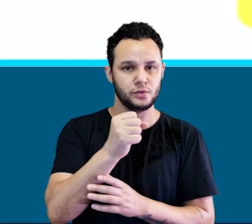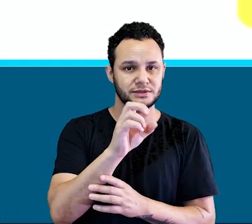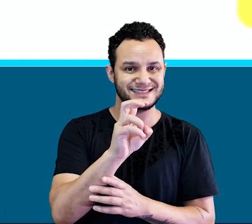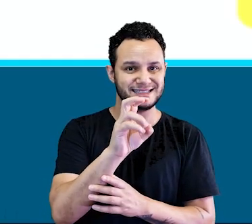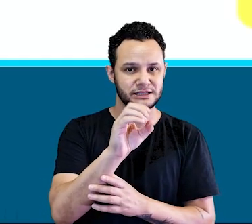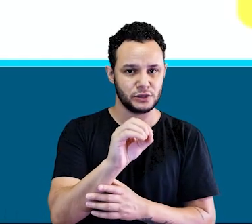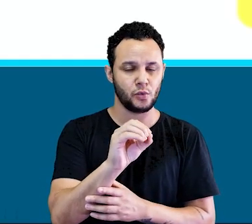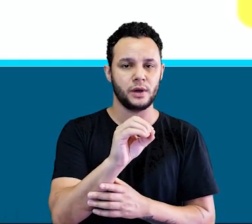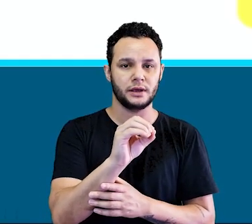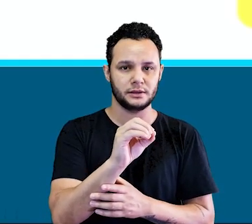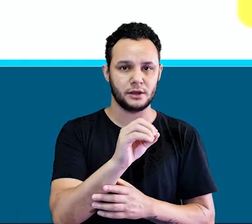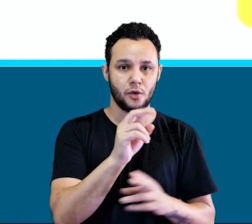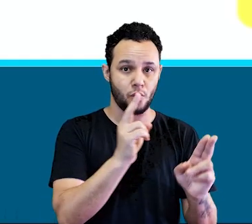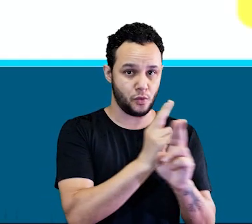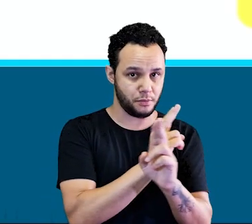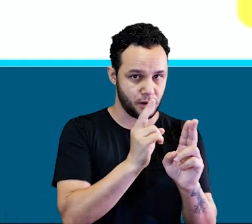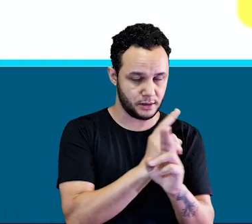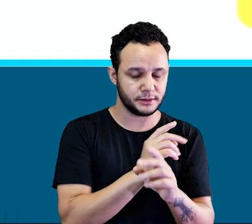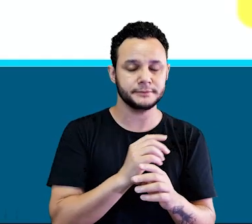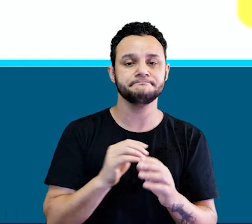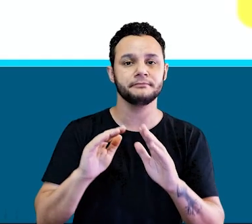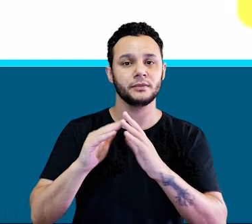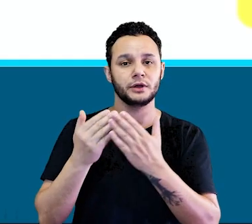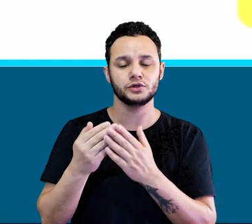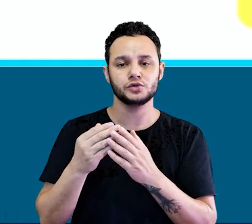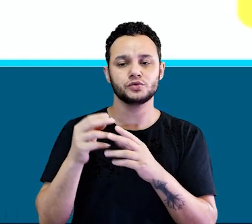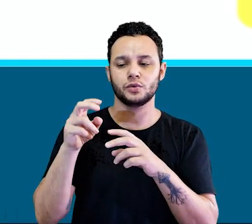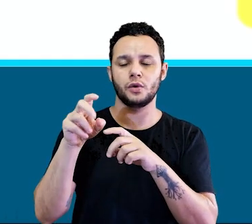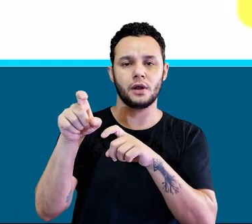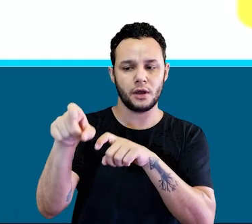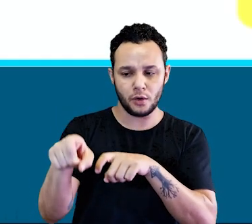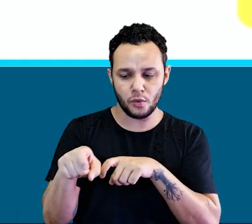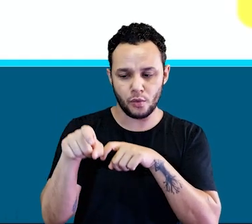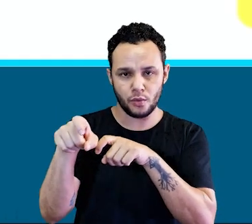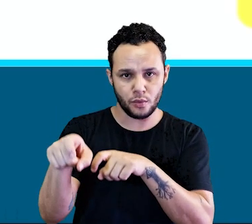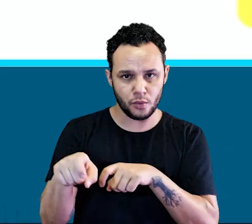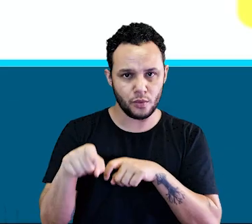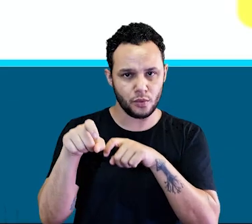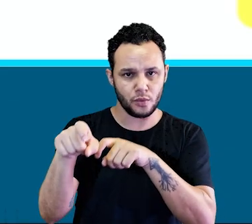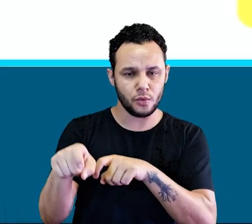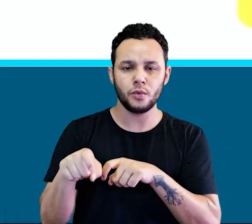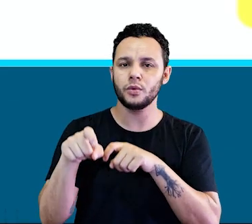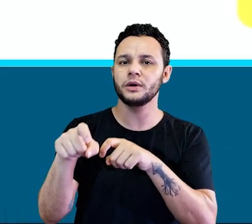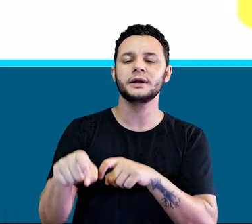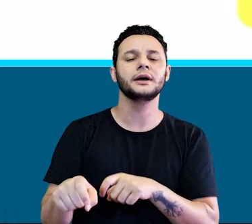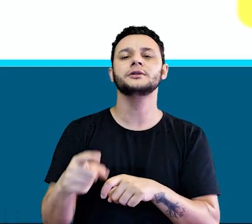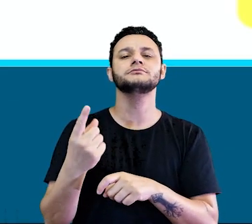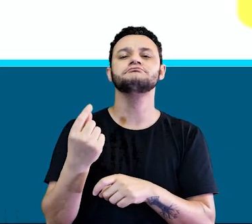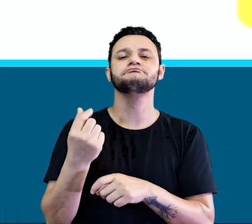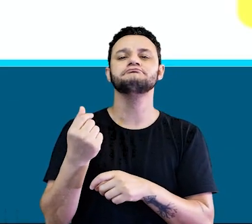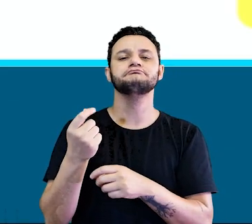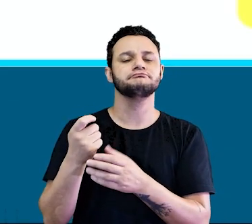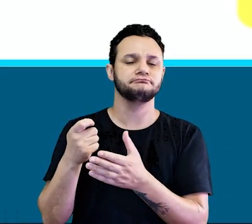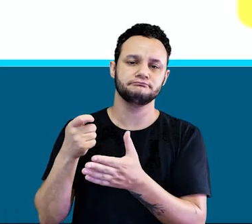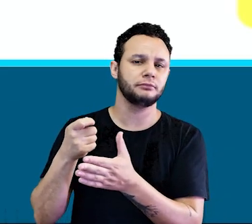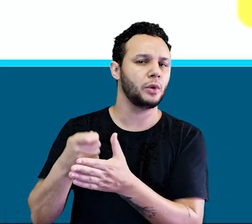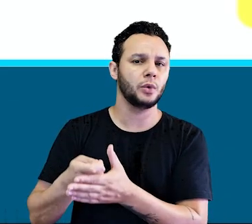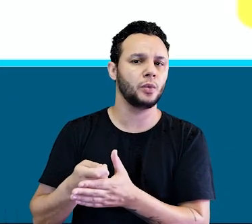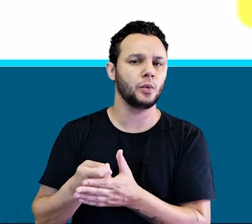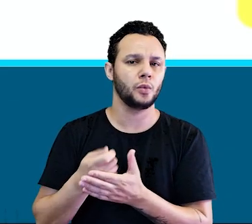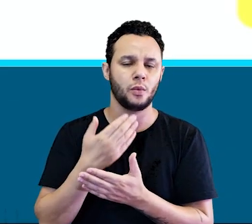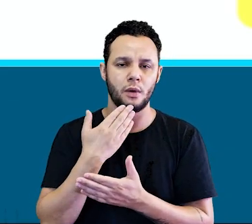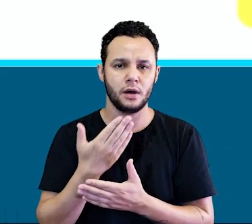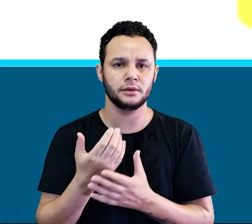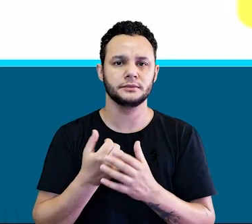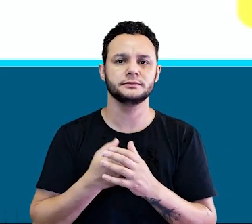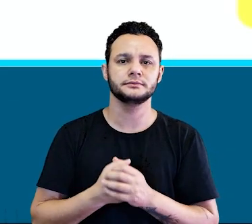de 1.850, a rural, que foi a grande diferença, na verdade já era um pouco maior, mas agora, né,